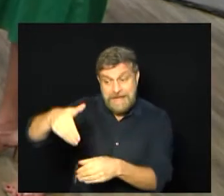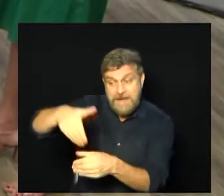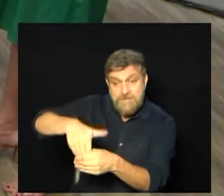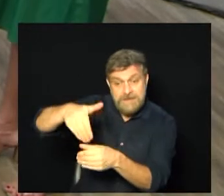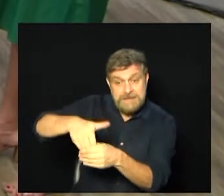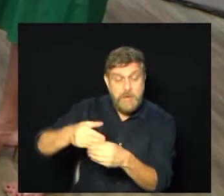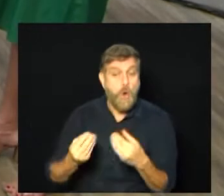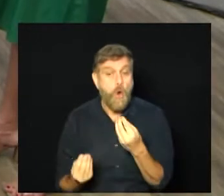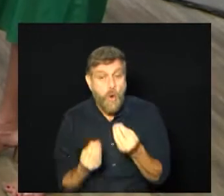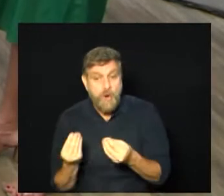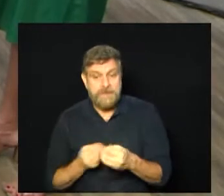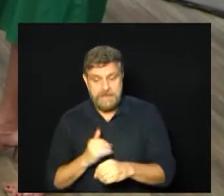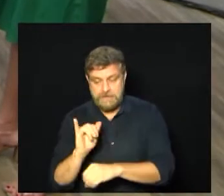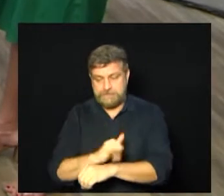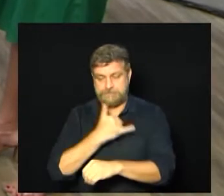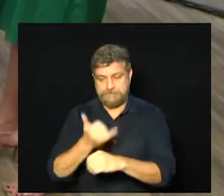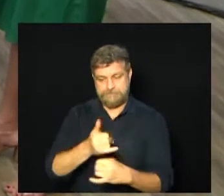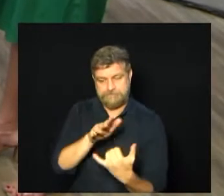você acompanha no